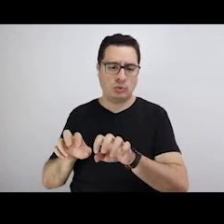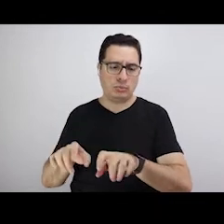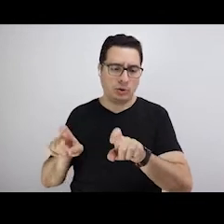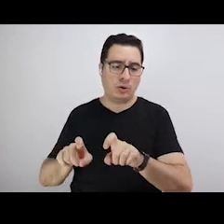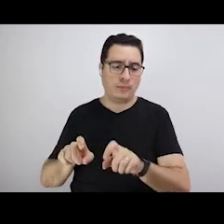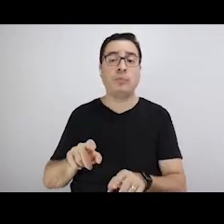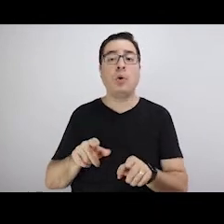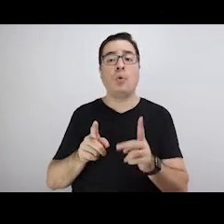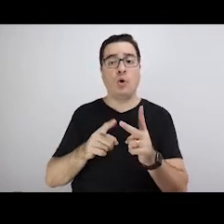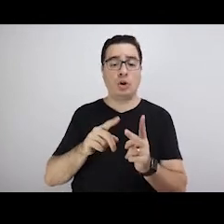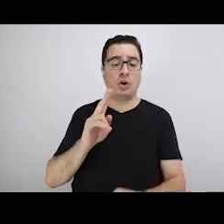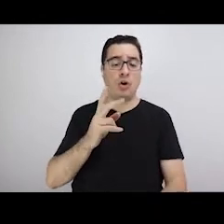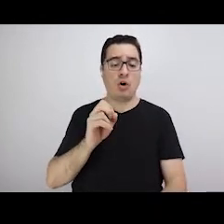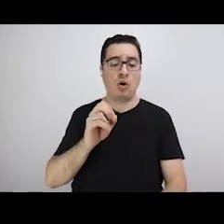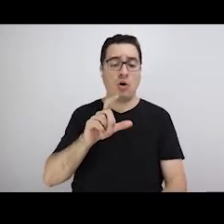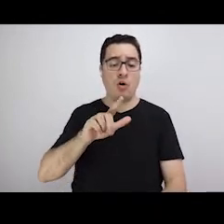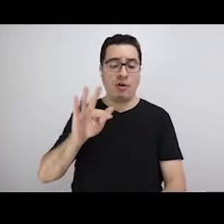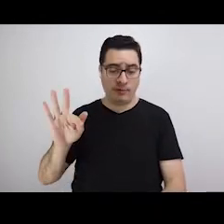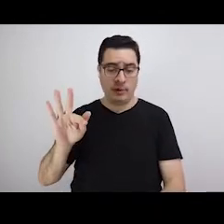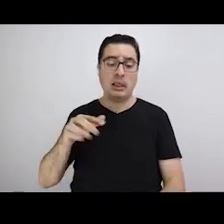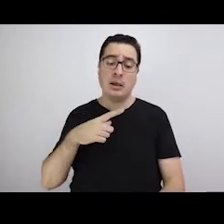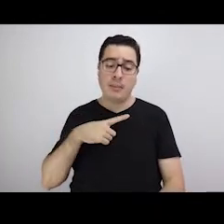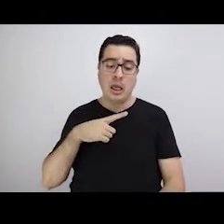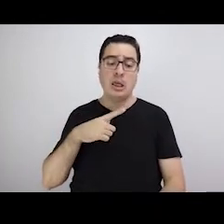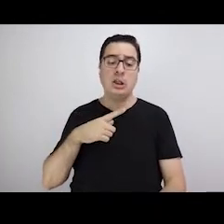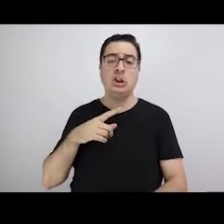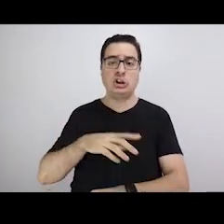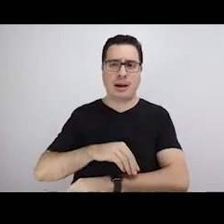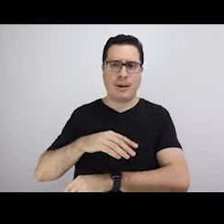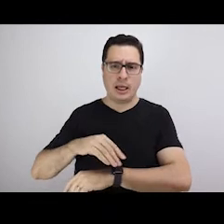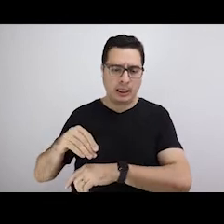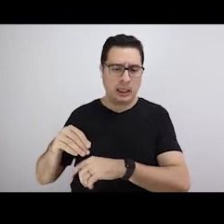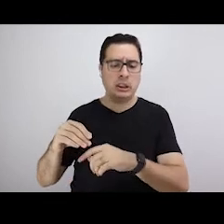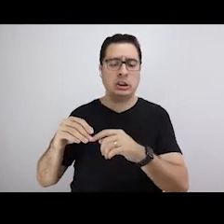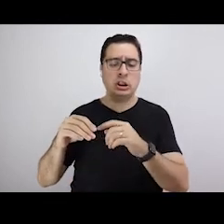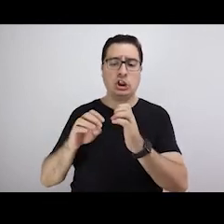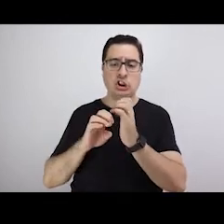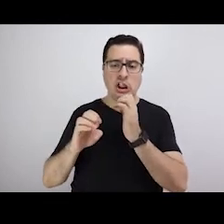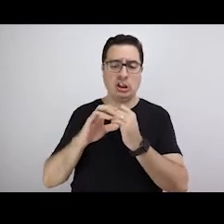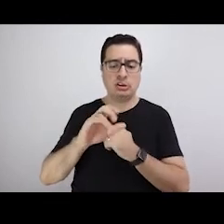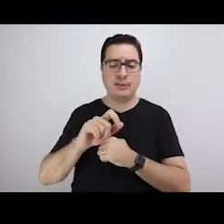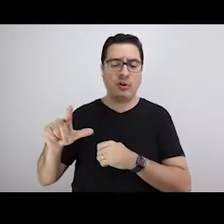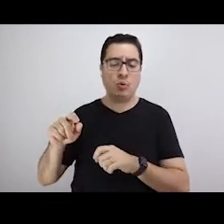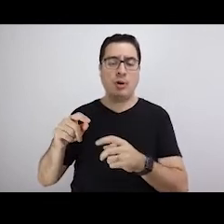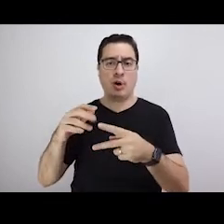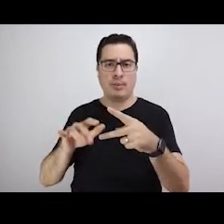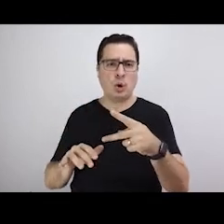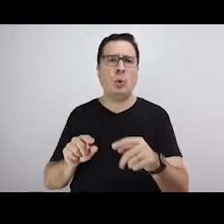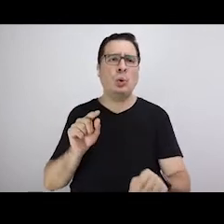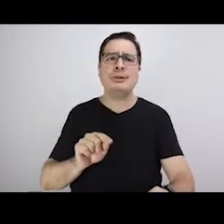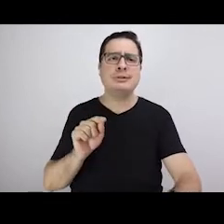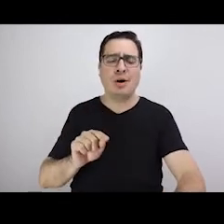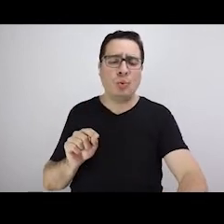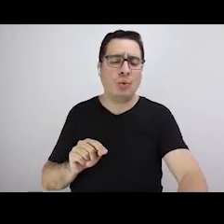também dinamarquês, engenheiro civil e programador. E heurísticas, o que são? A gente está falando tanto, né? Bem,